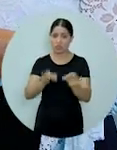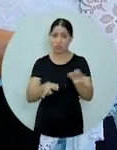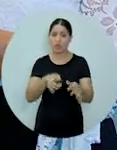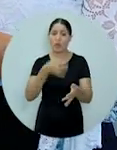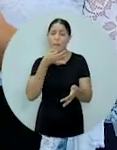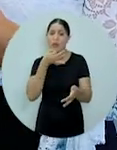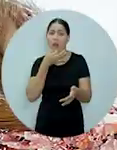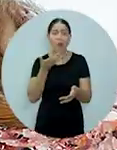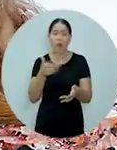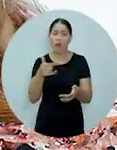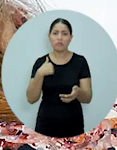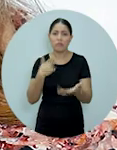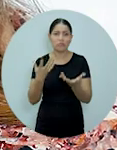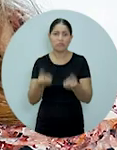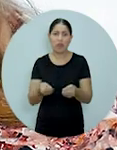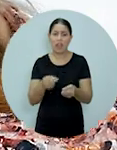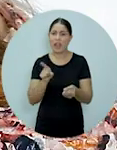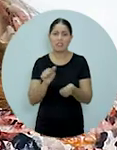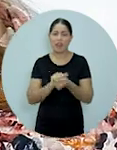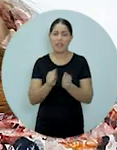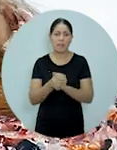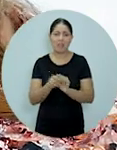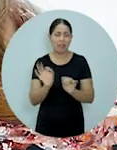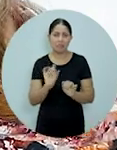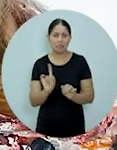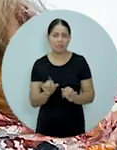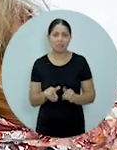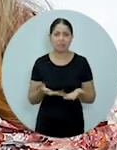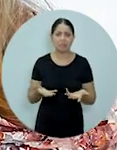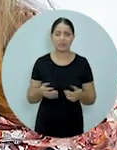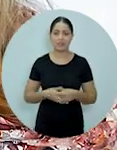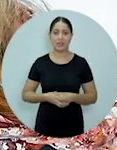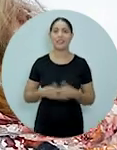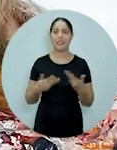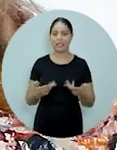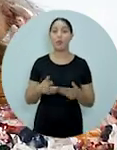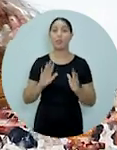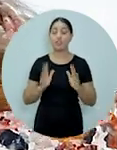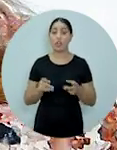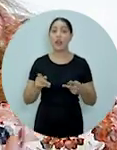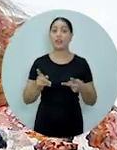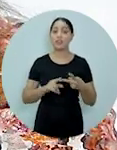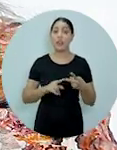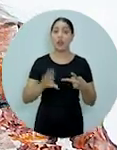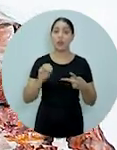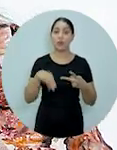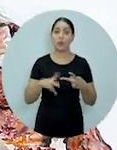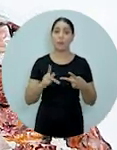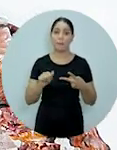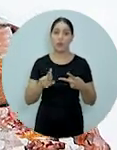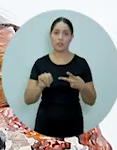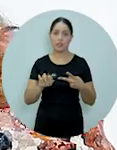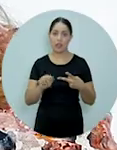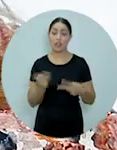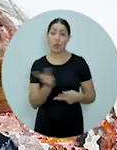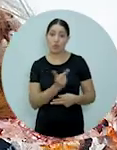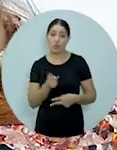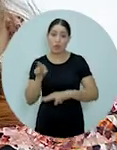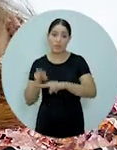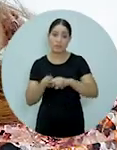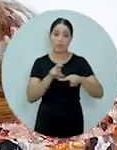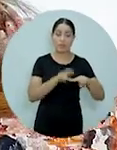pode questionar em juízo essa escolha, para falar não é adequado essa escola. Na guarda compartilhada, a ideia é nós